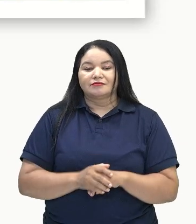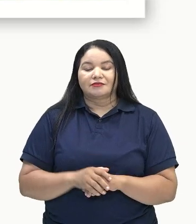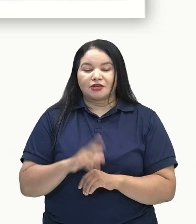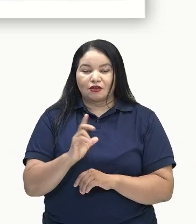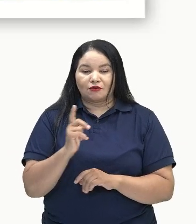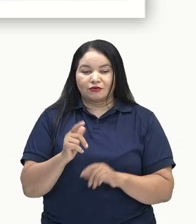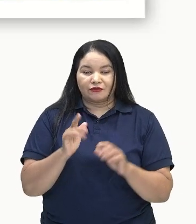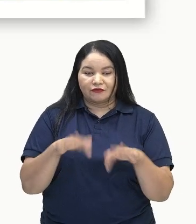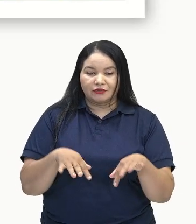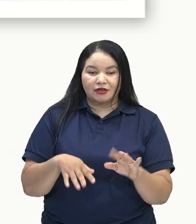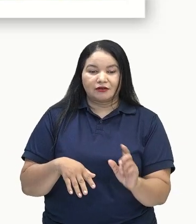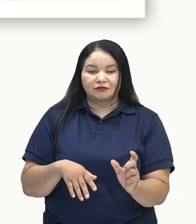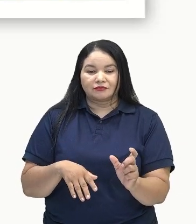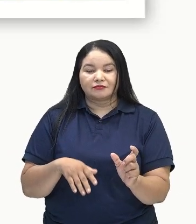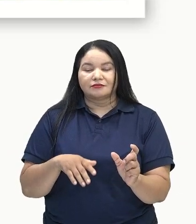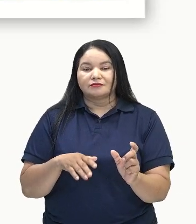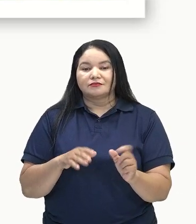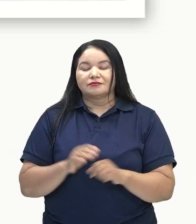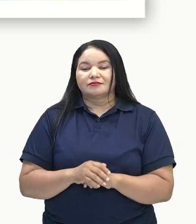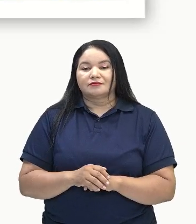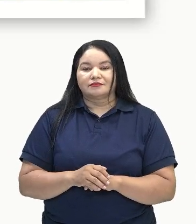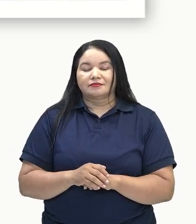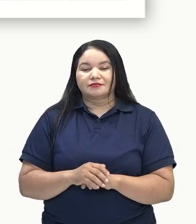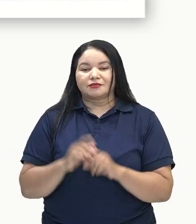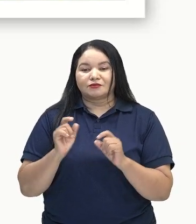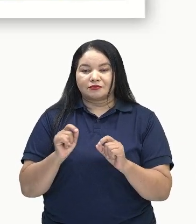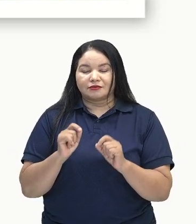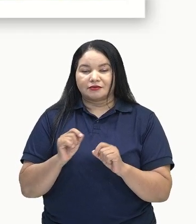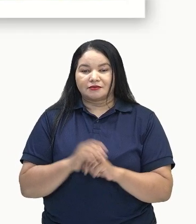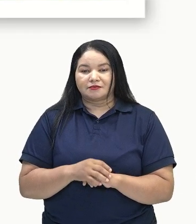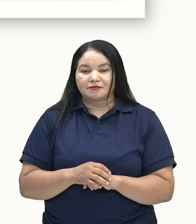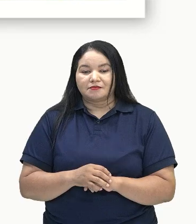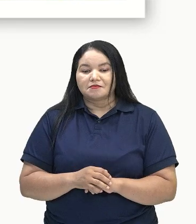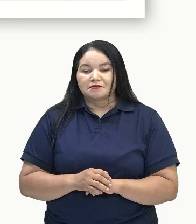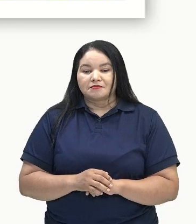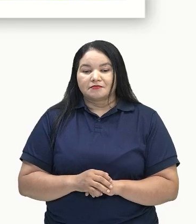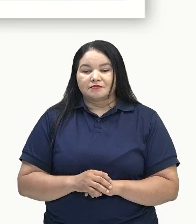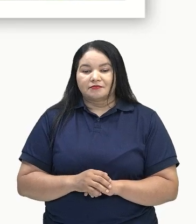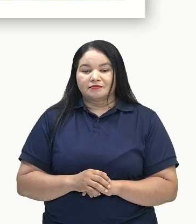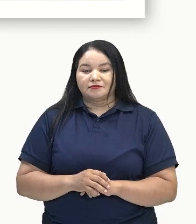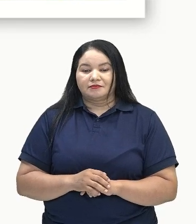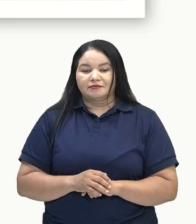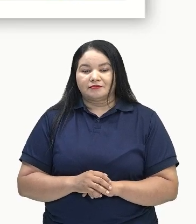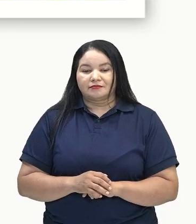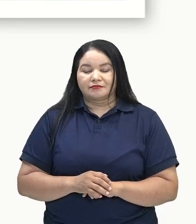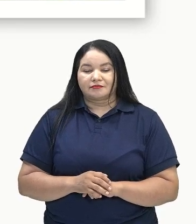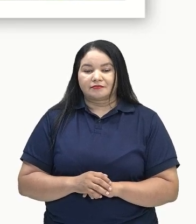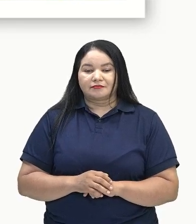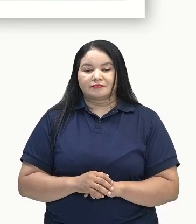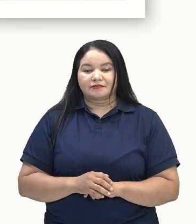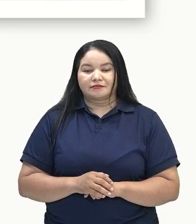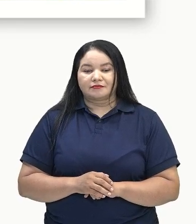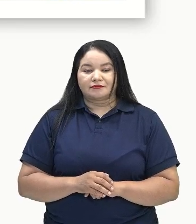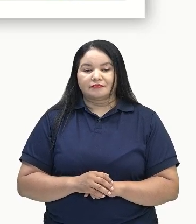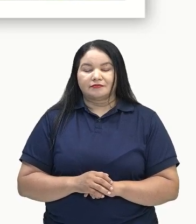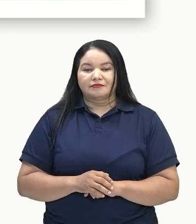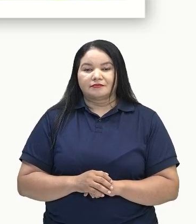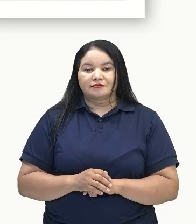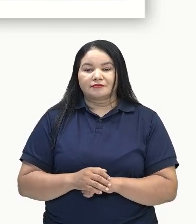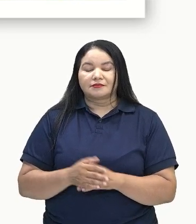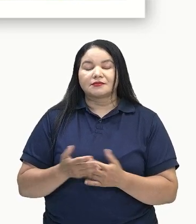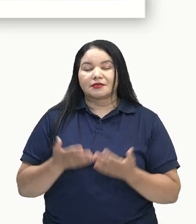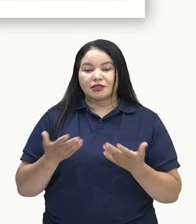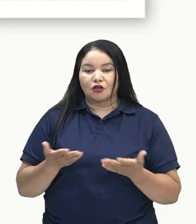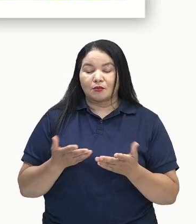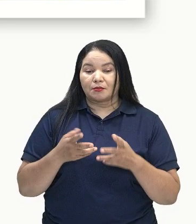expressão aqui, obviously, we all need to help. We all need to help. Então, perceba